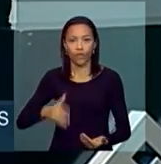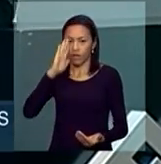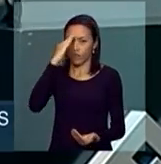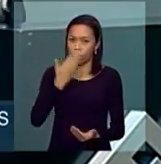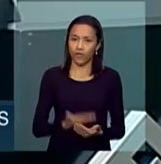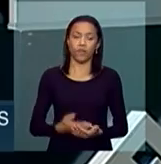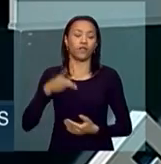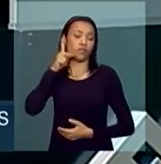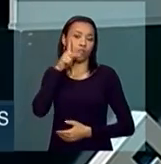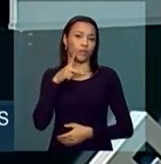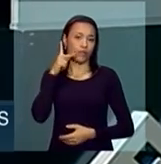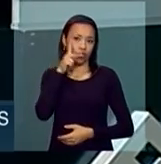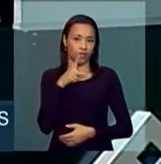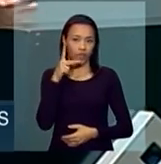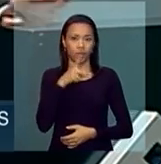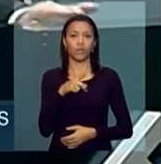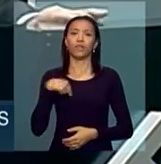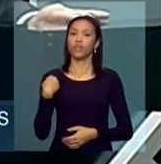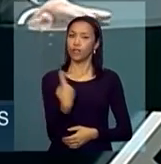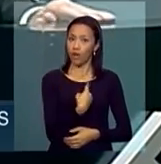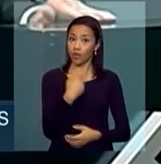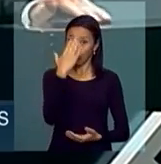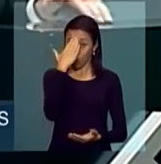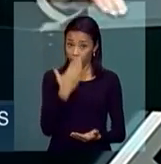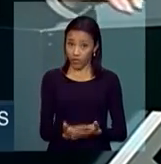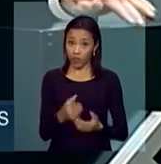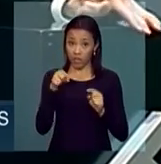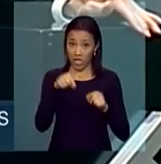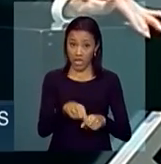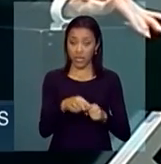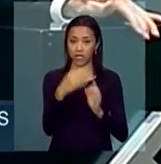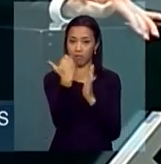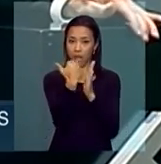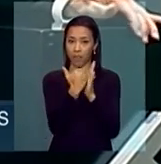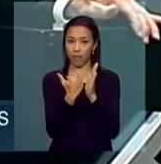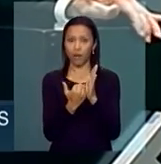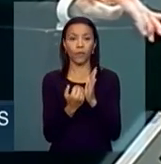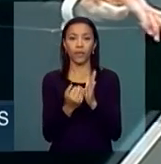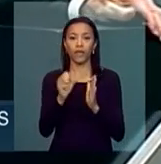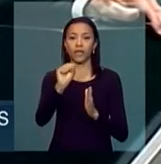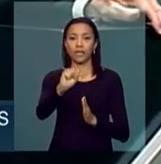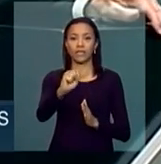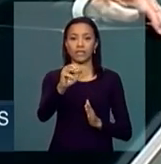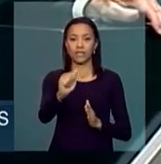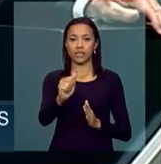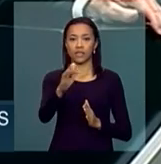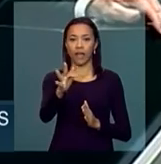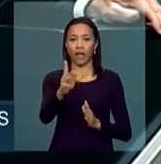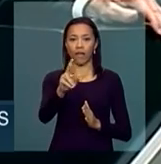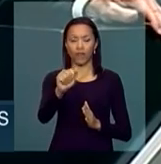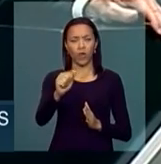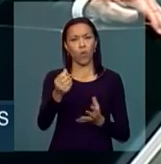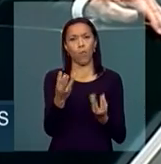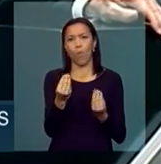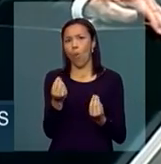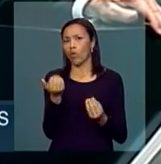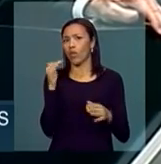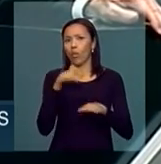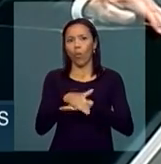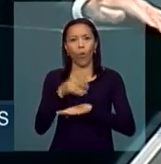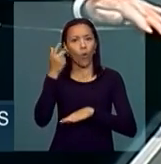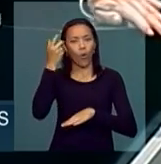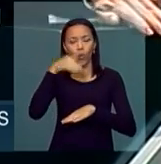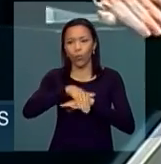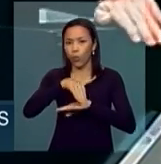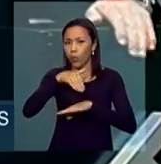nos disponibiliza. E nós confiamos nesse plano SAF porque foi elaborado com muitas noites de reunião que nós